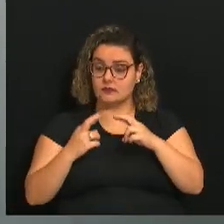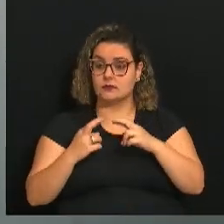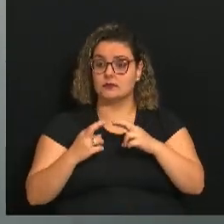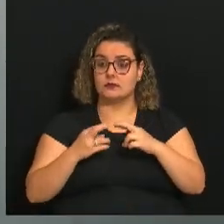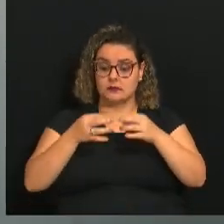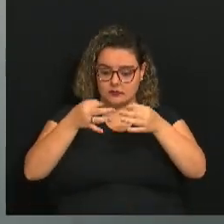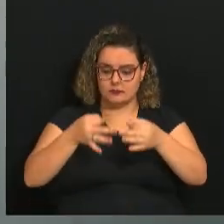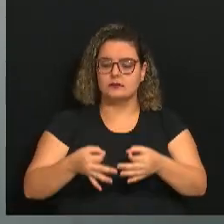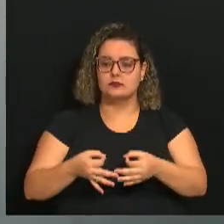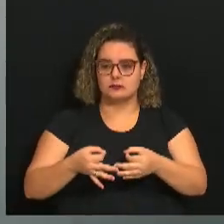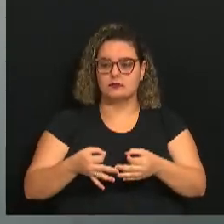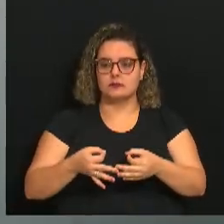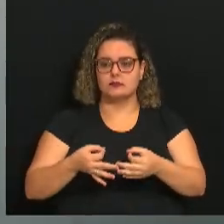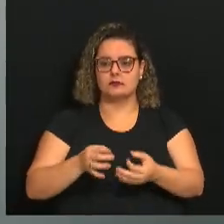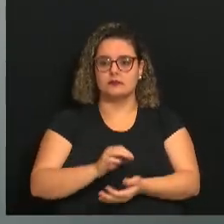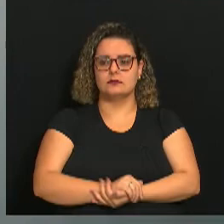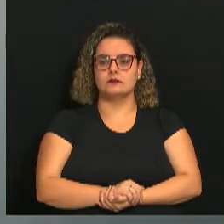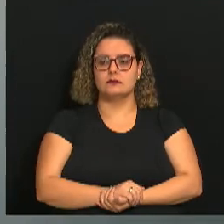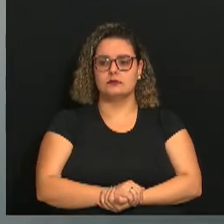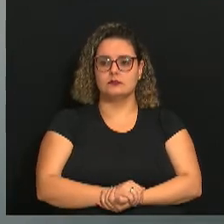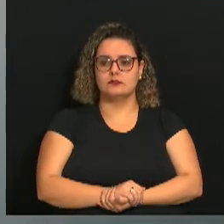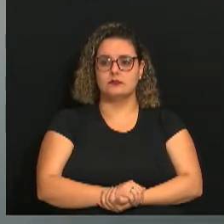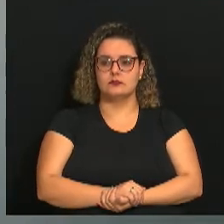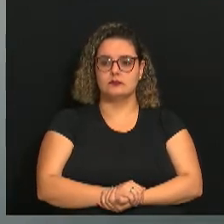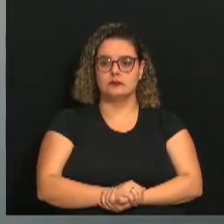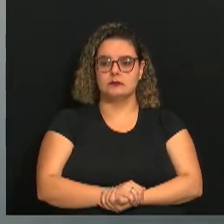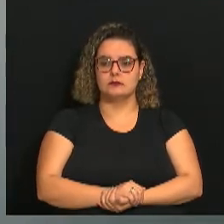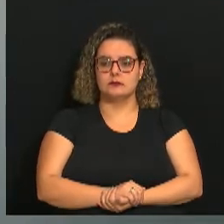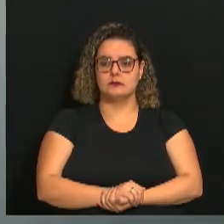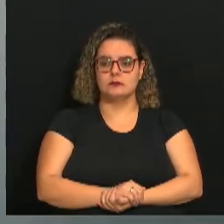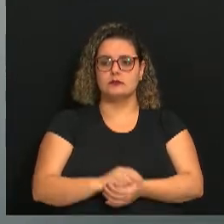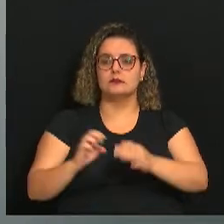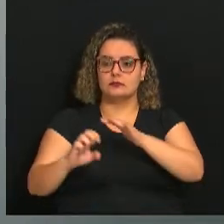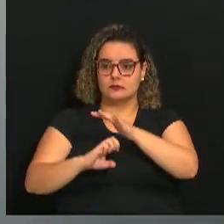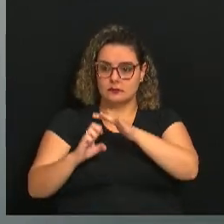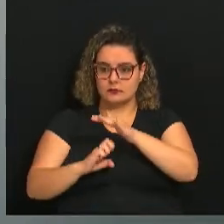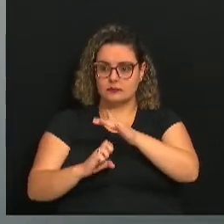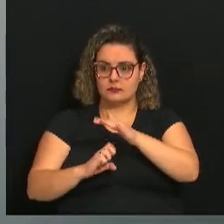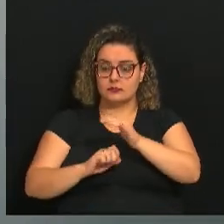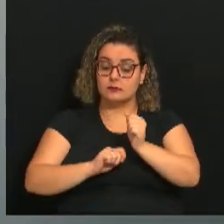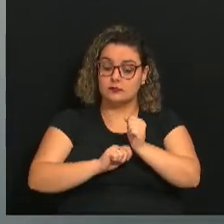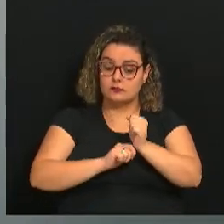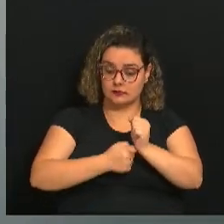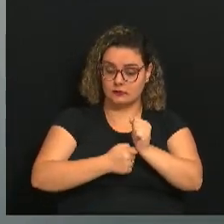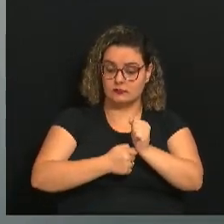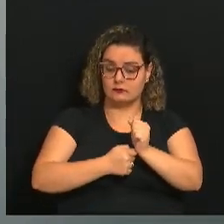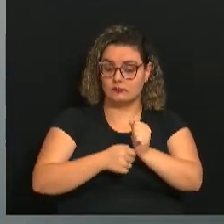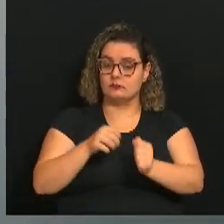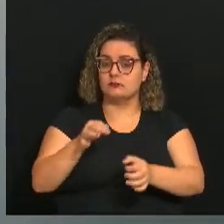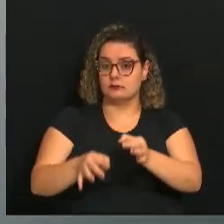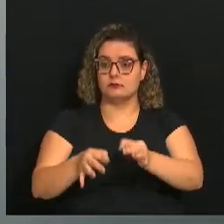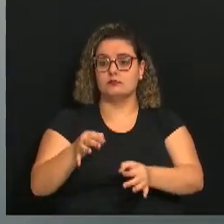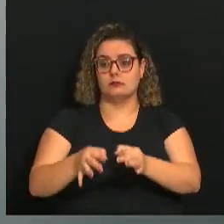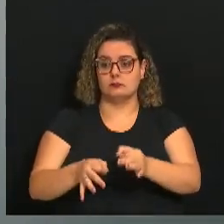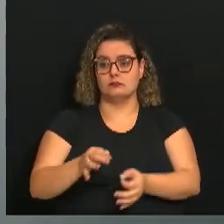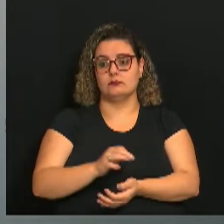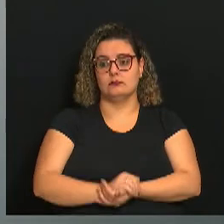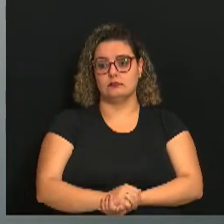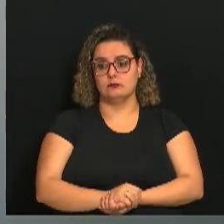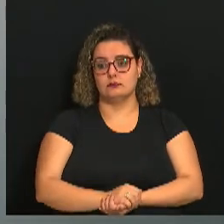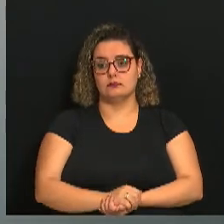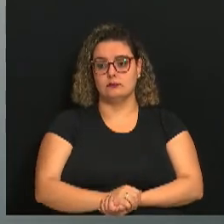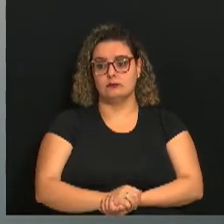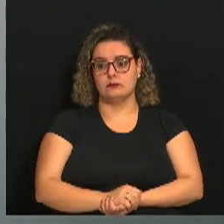contundente, estava aquela crise toda lá, a empresa alegou bloqueio judicial. Estou dizendo que a